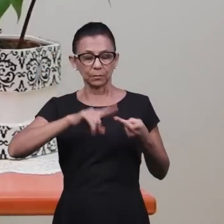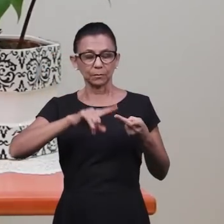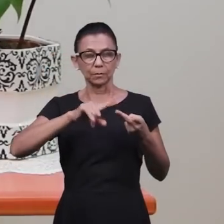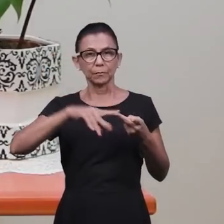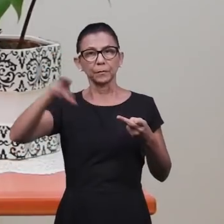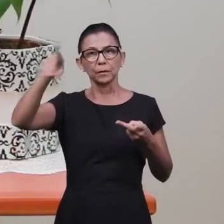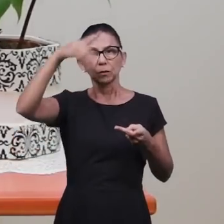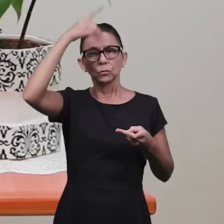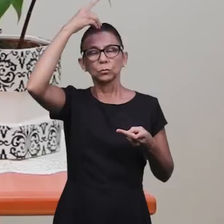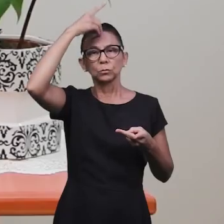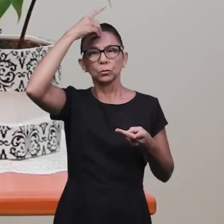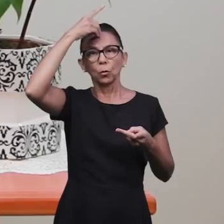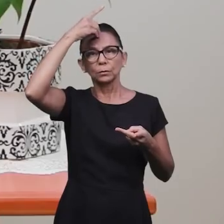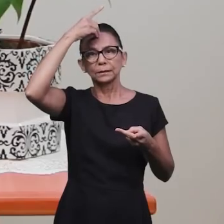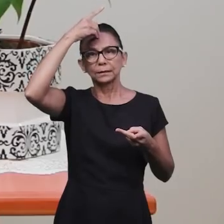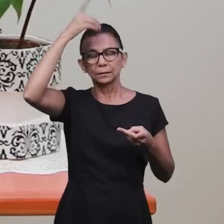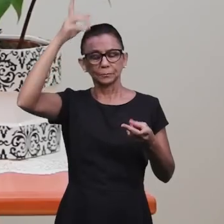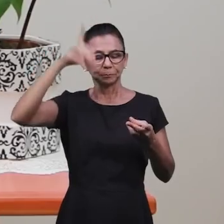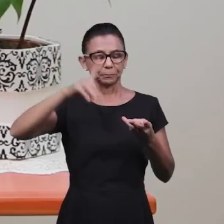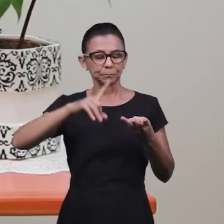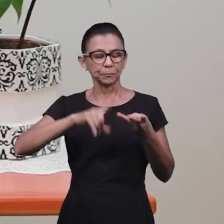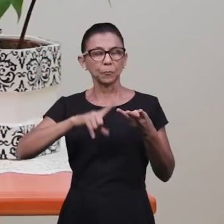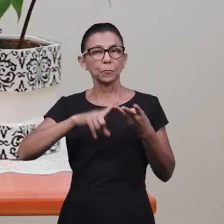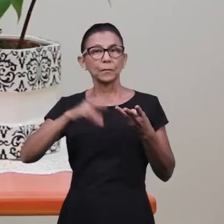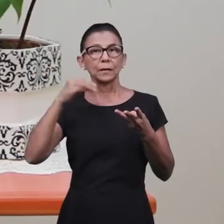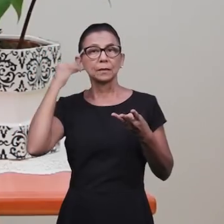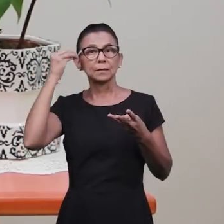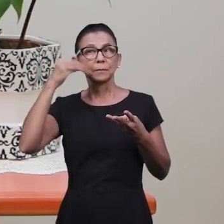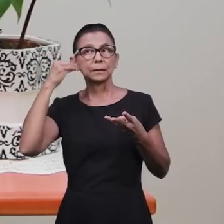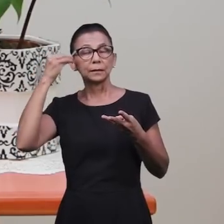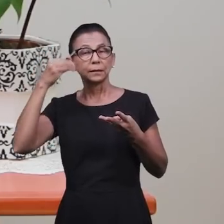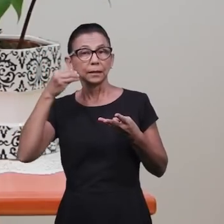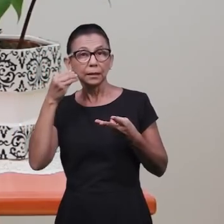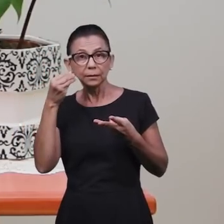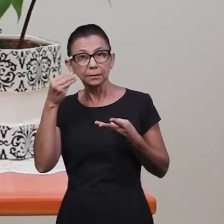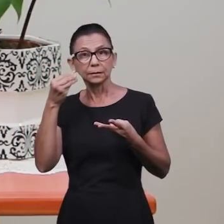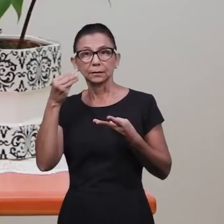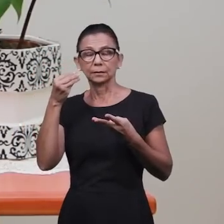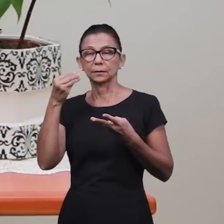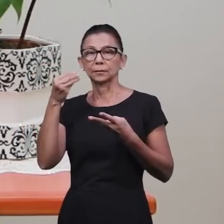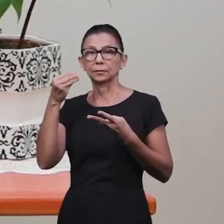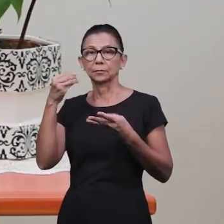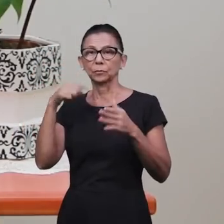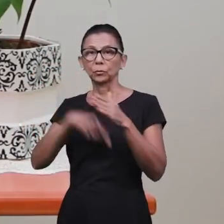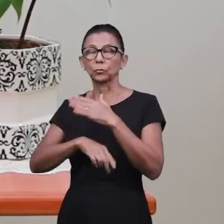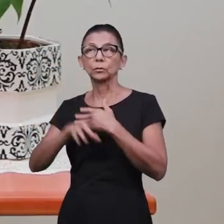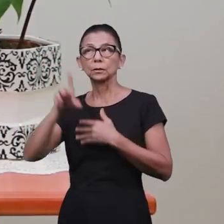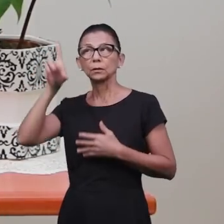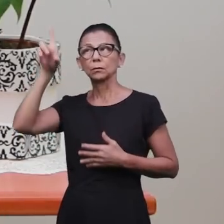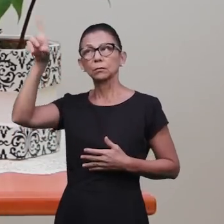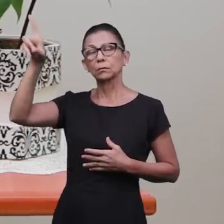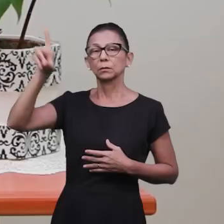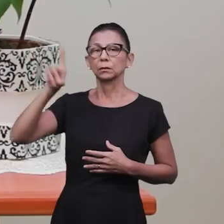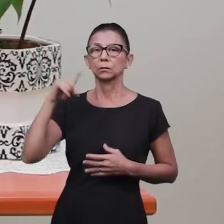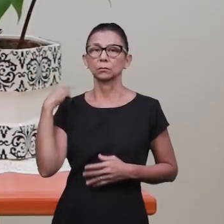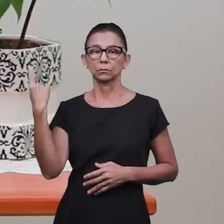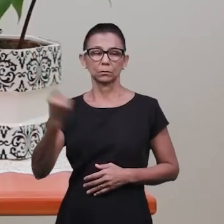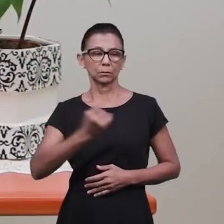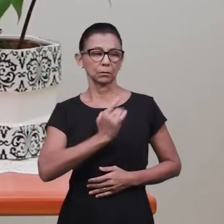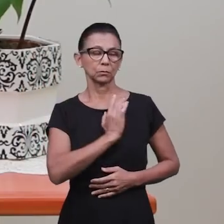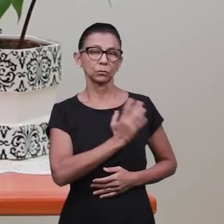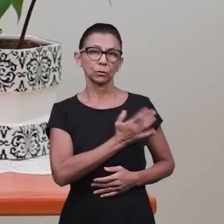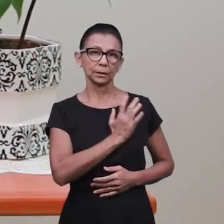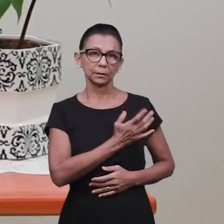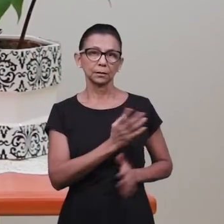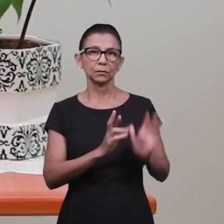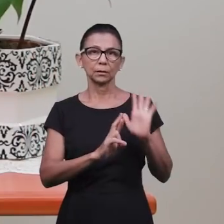espirituais, a experiência com o Espírito Santo, uma vida espiritual mais profunda com Deus. O